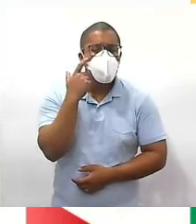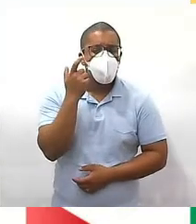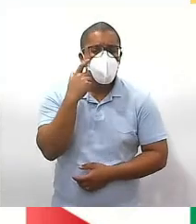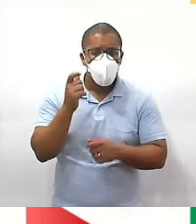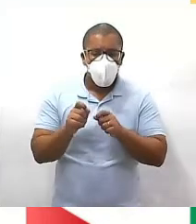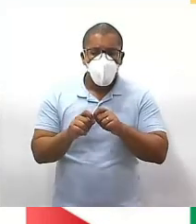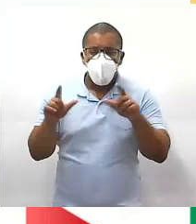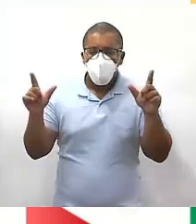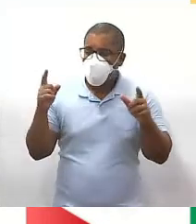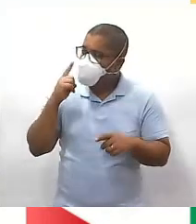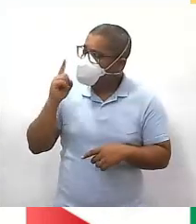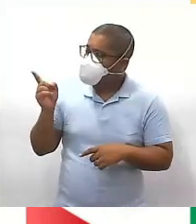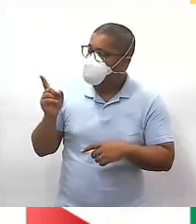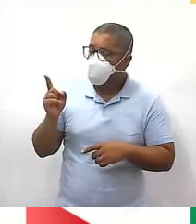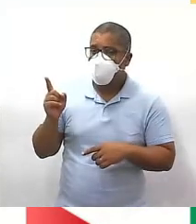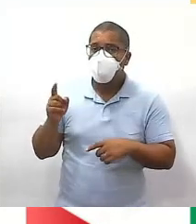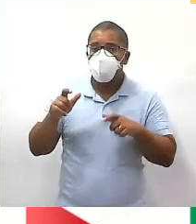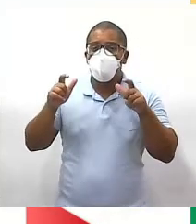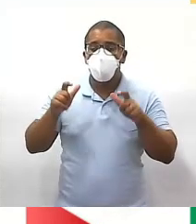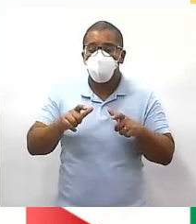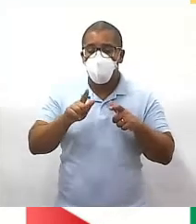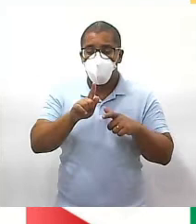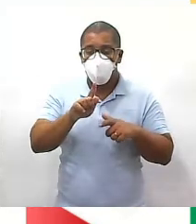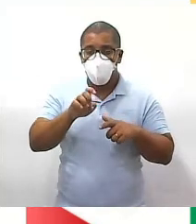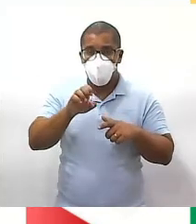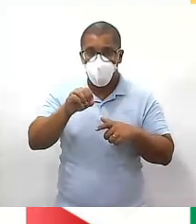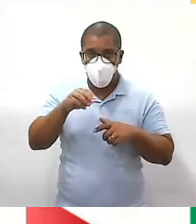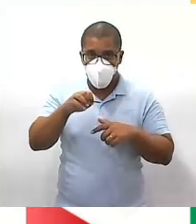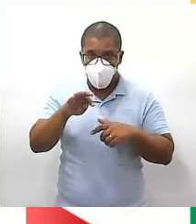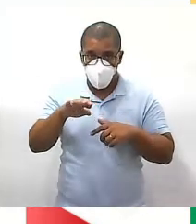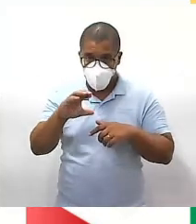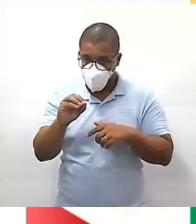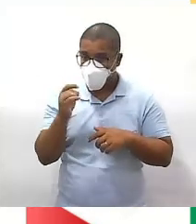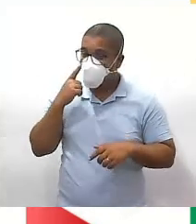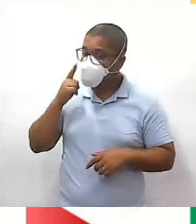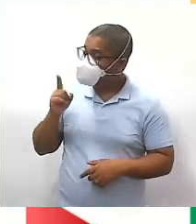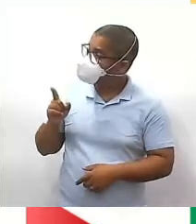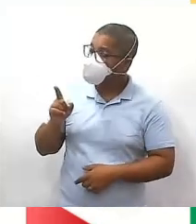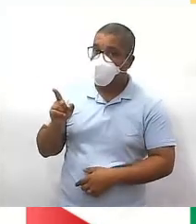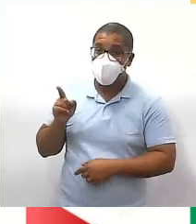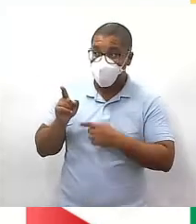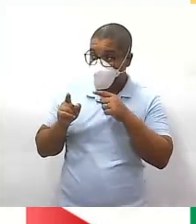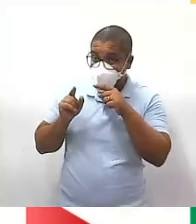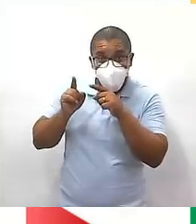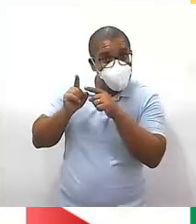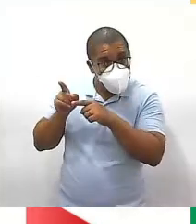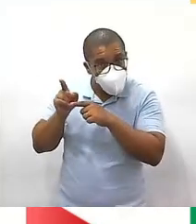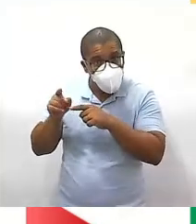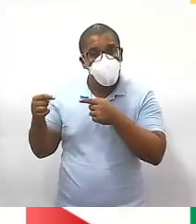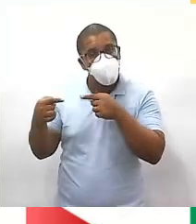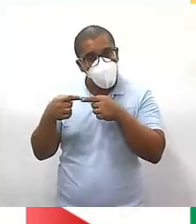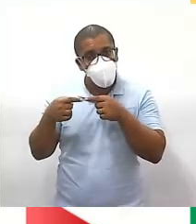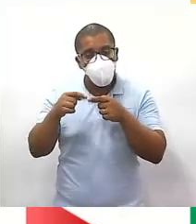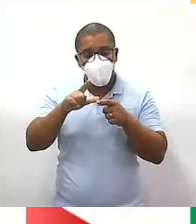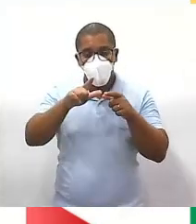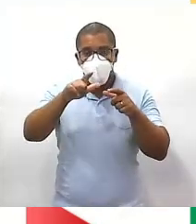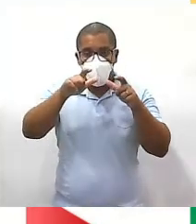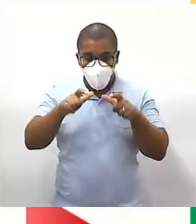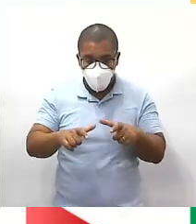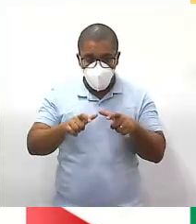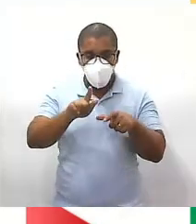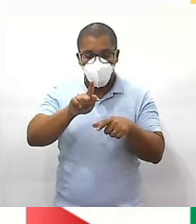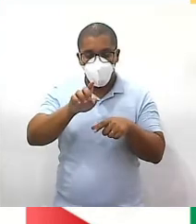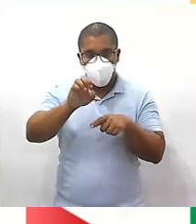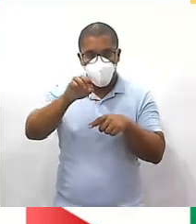slide para eles entenderem. Ó, lugar geométrico, tá? Esse espaço, esse contorno, isso que a gente chama de lugar geométrico.